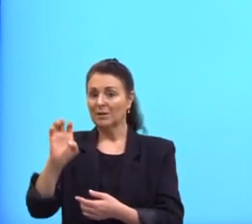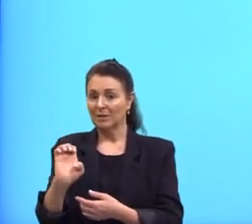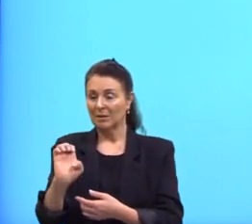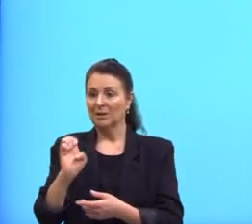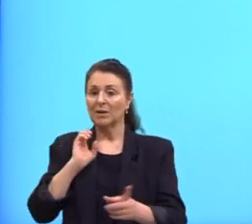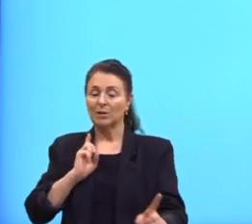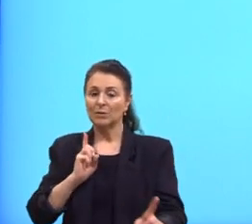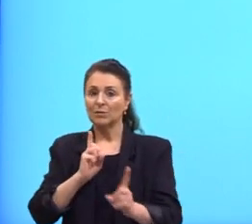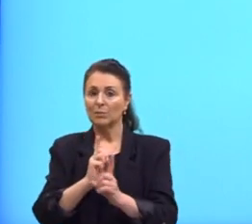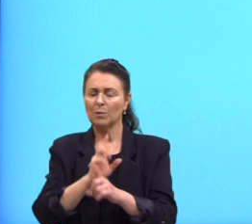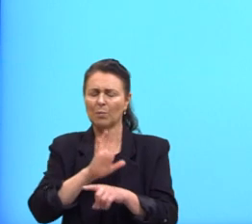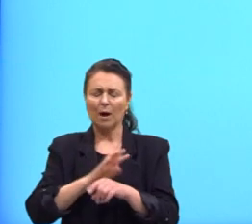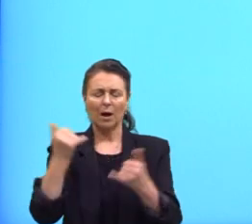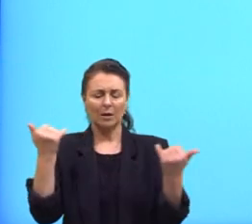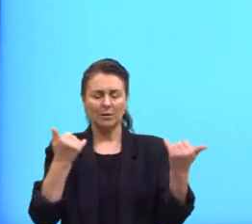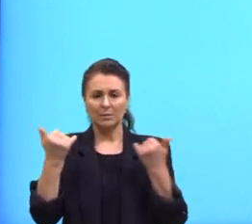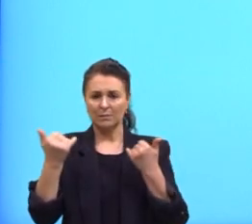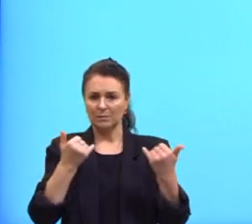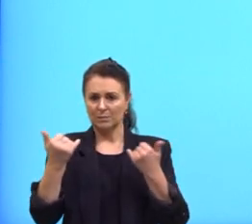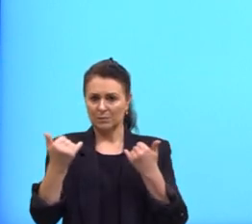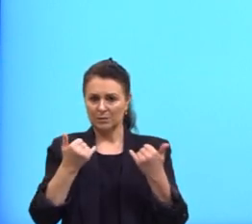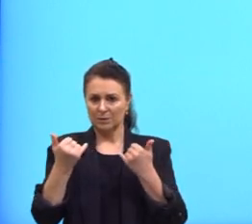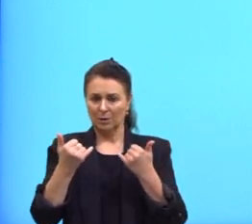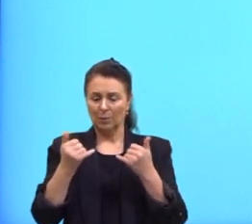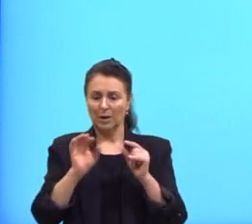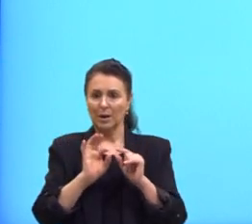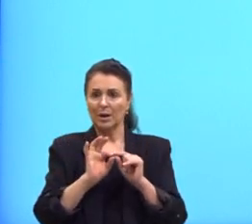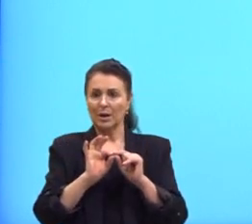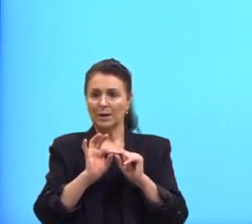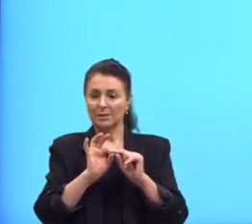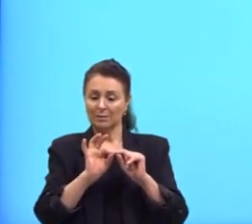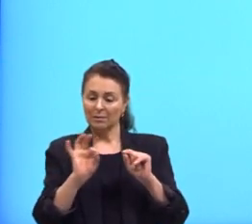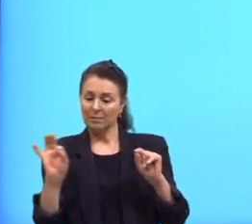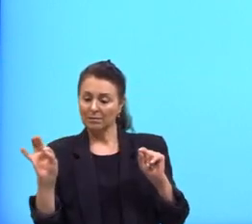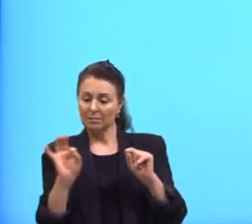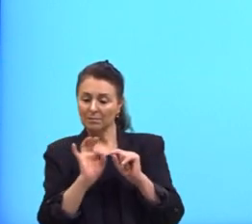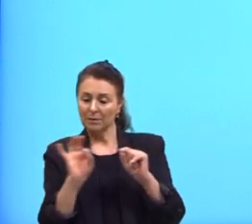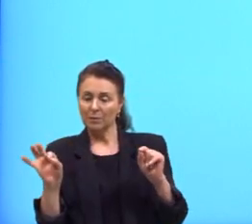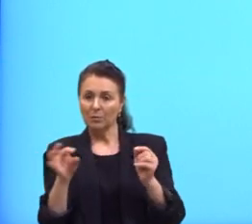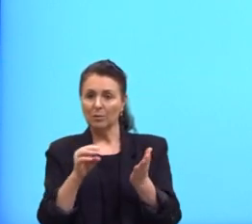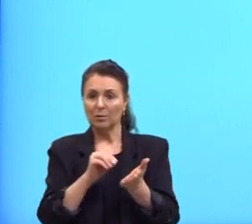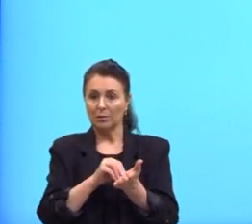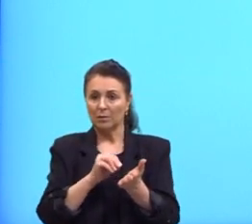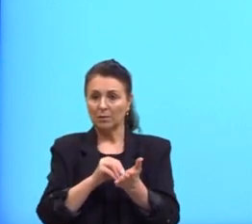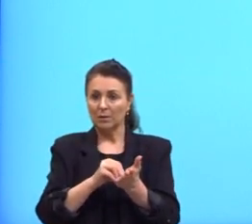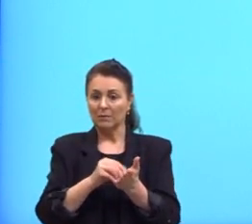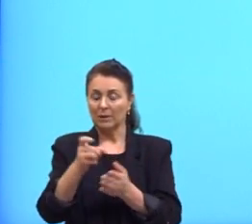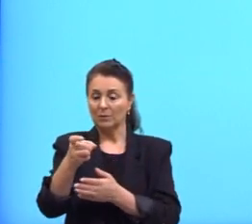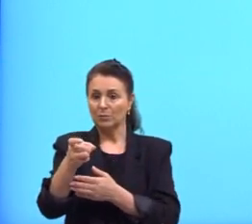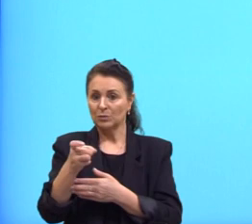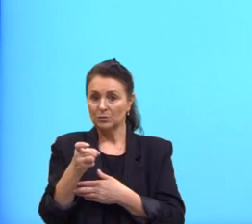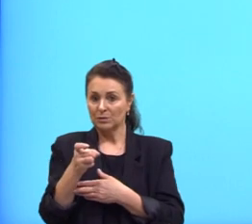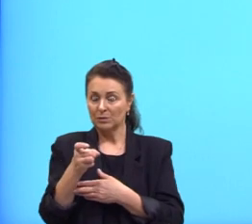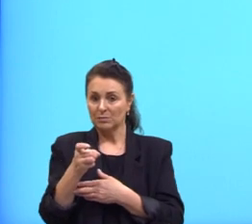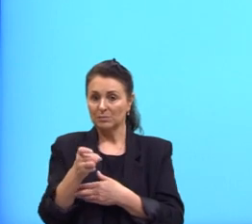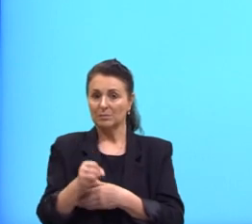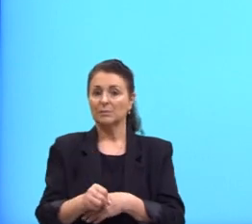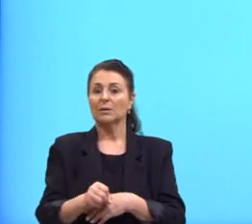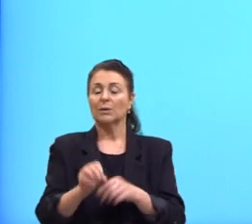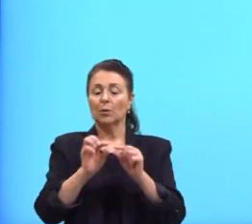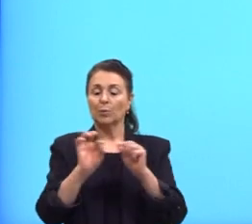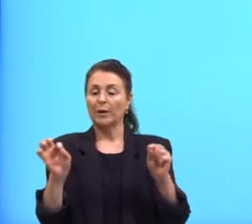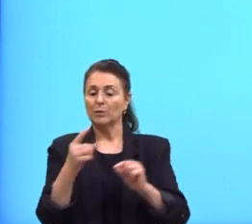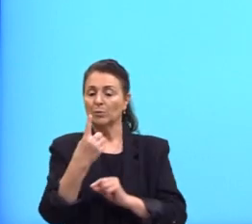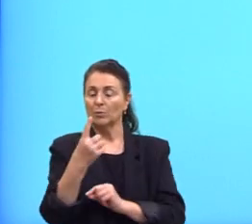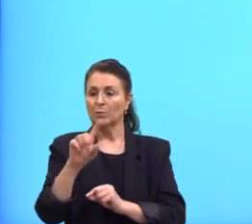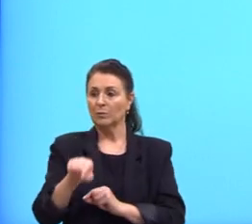descobrimos mais uma informação né este segmento aqui que faltava que nós chamamos de X Ele mede então